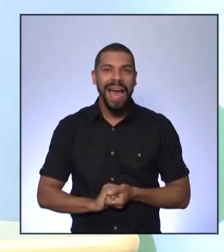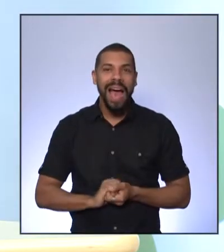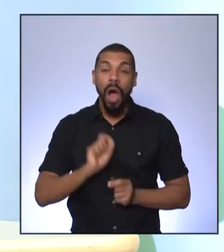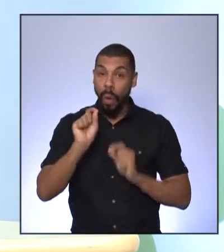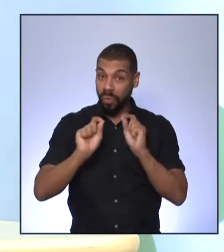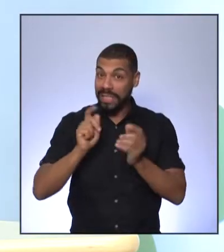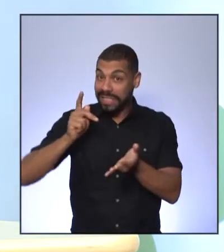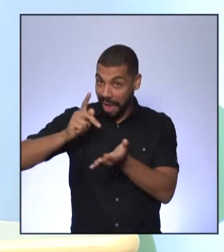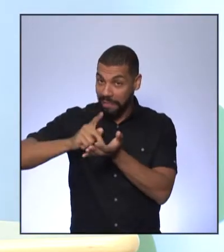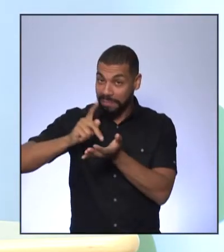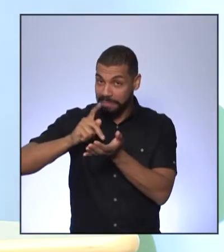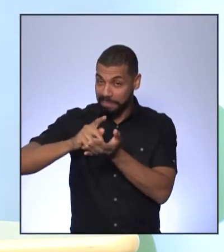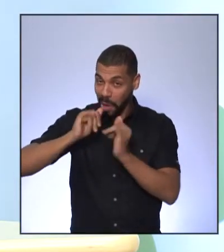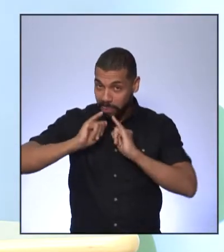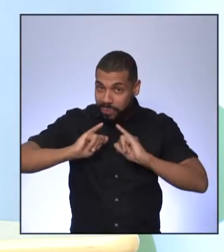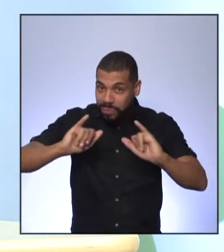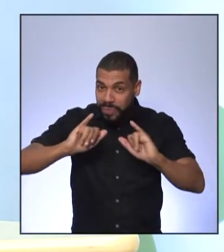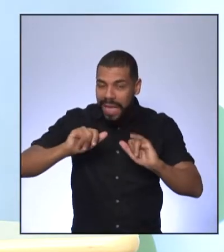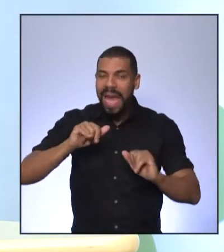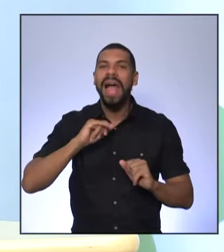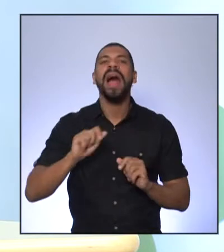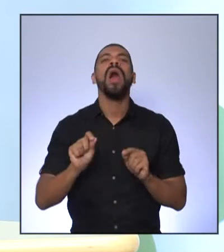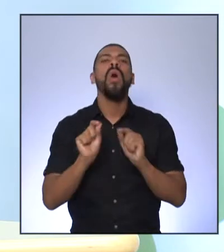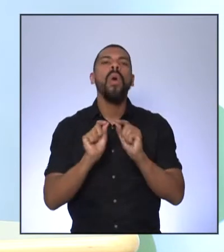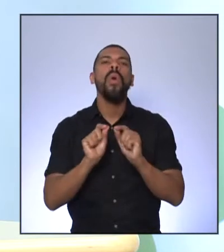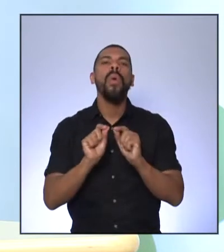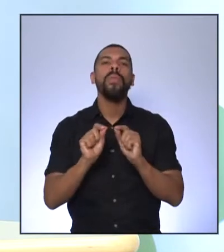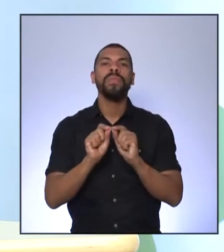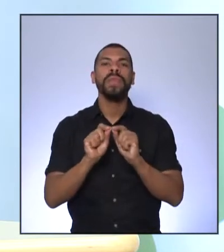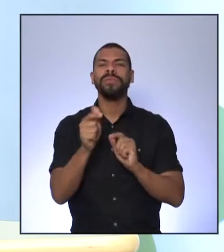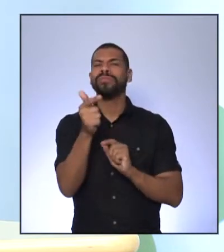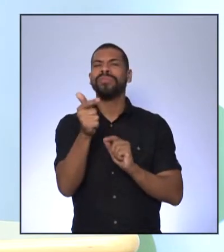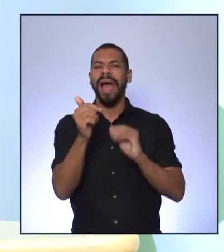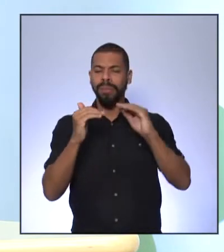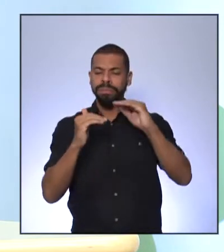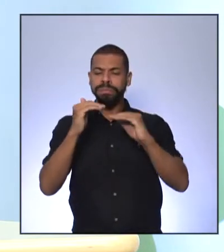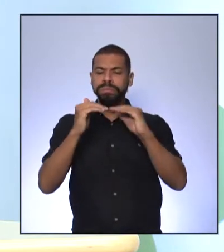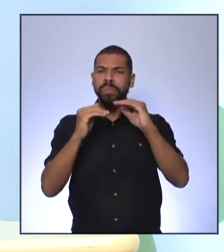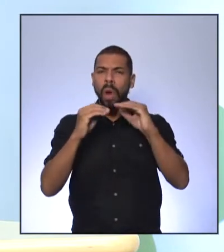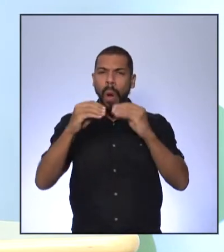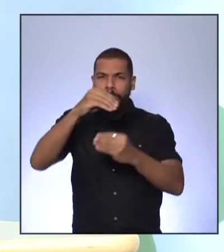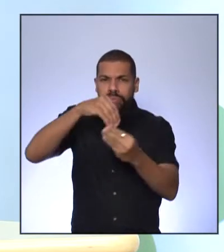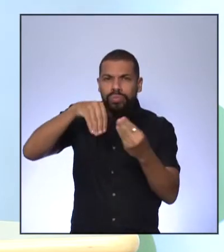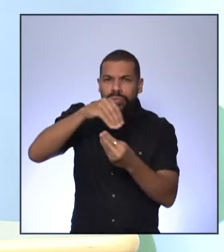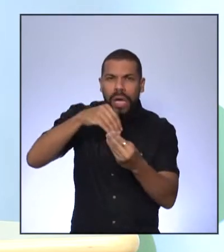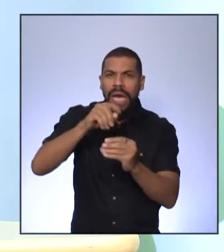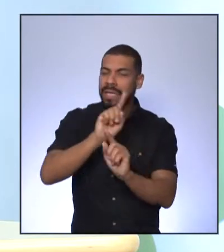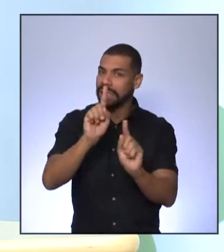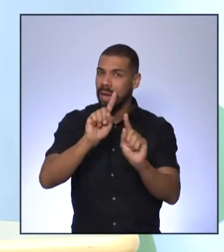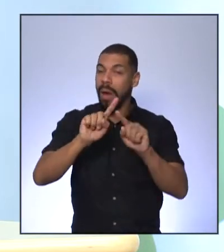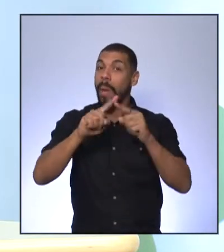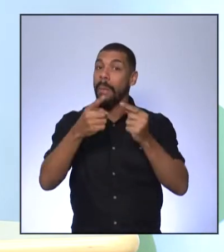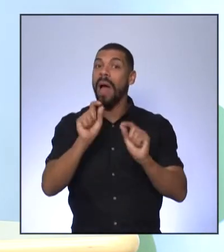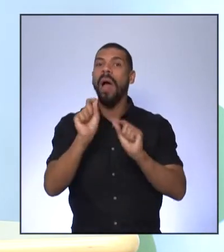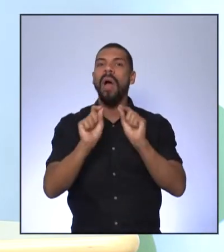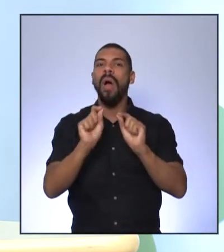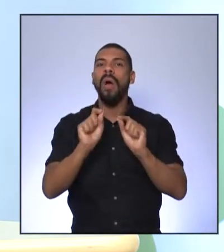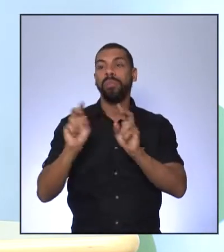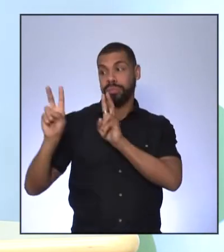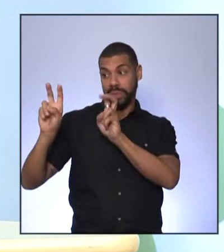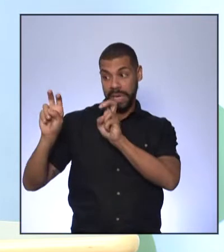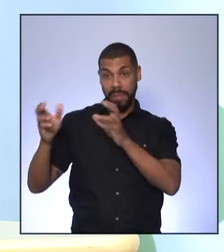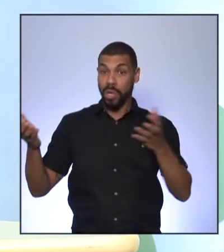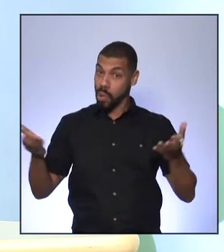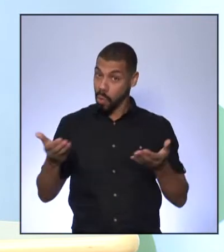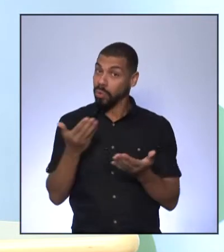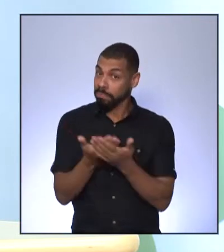verdade, aqui, Bruno, o catalisador ele não tem ligação com a concentração. A pergunta inicial da concentração é porque é um dos temas que a gente vai